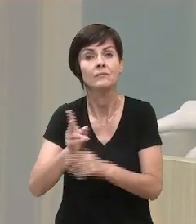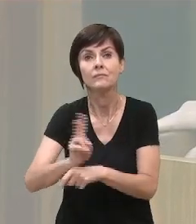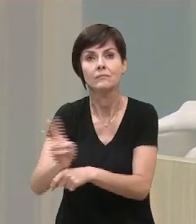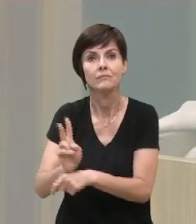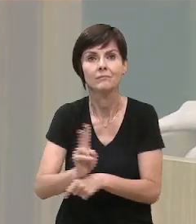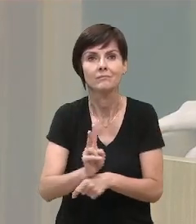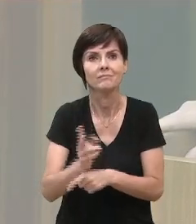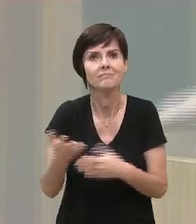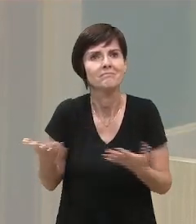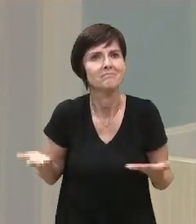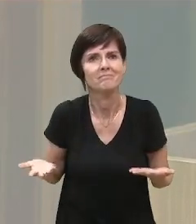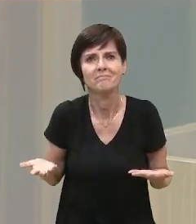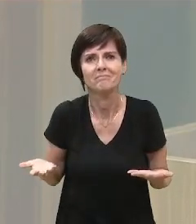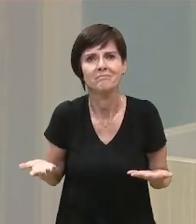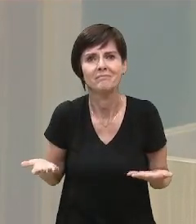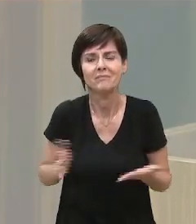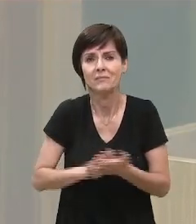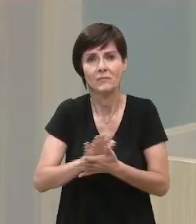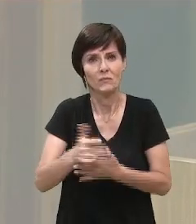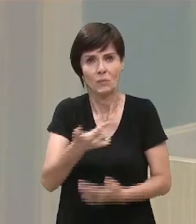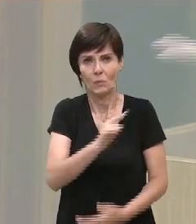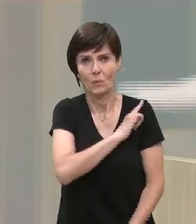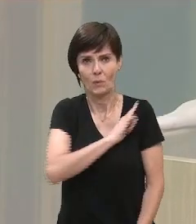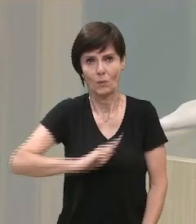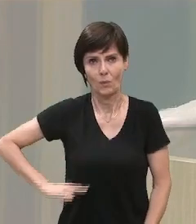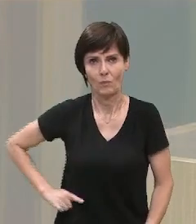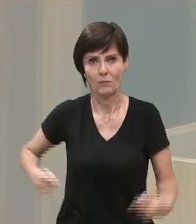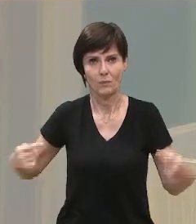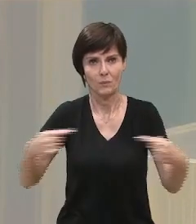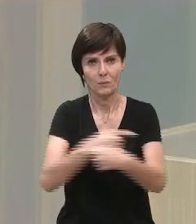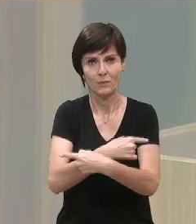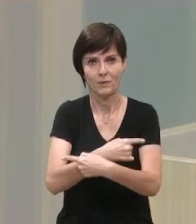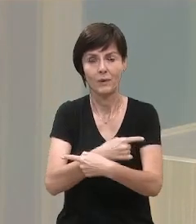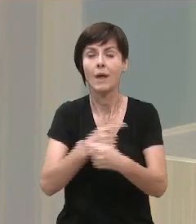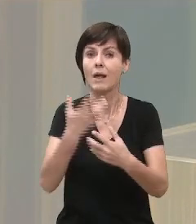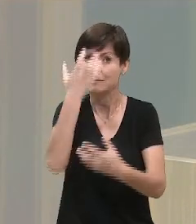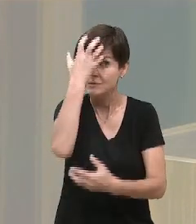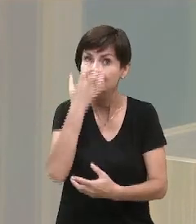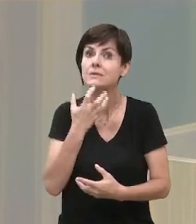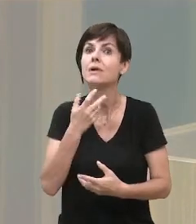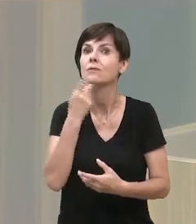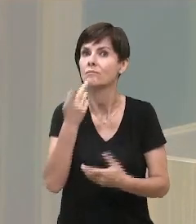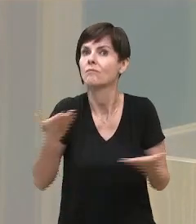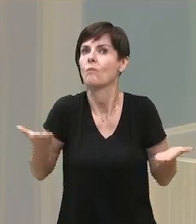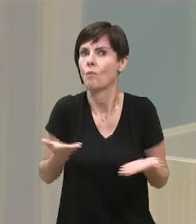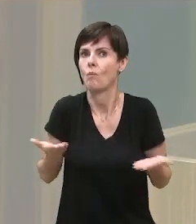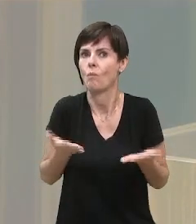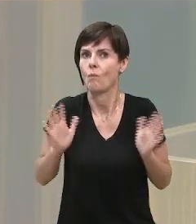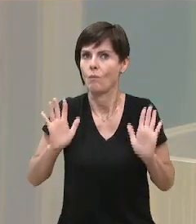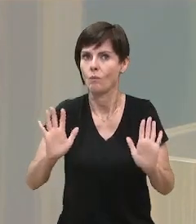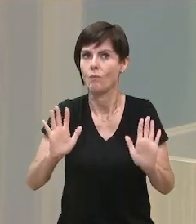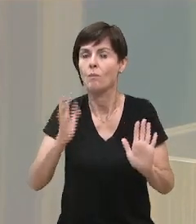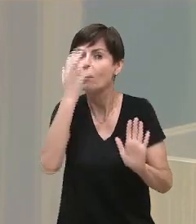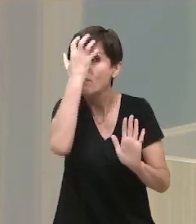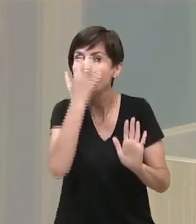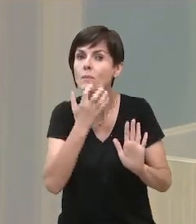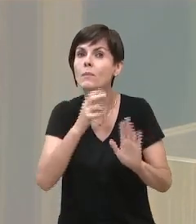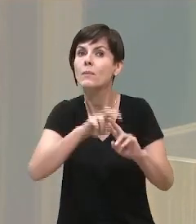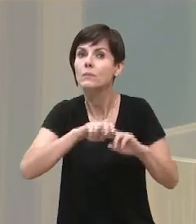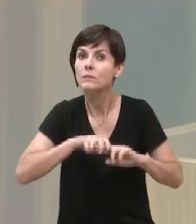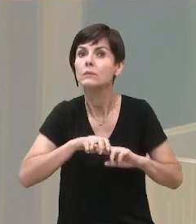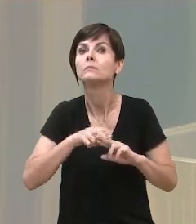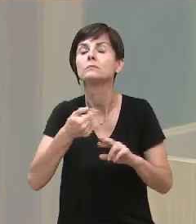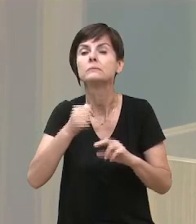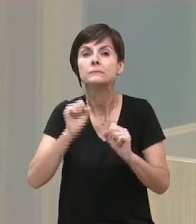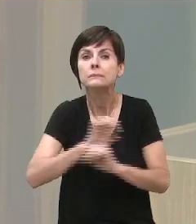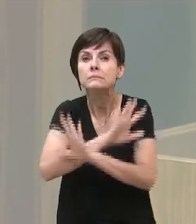fiscalização. Não existe governo, oposição e situação, gente, a coisa é séria. Então, por ser séria, a gente precisa entender como